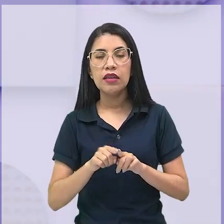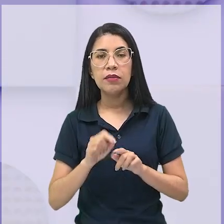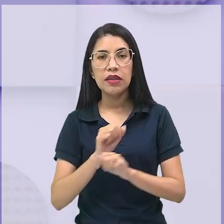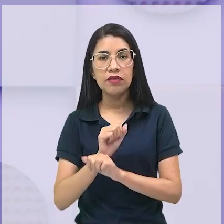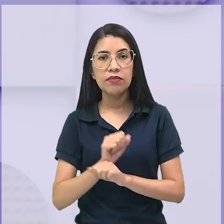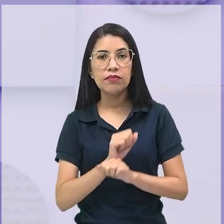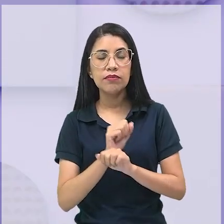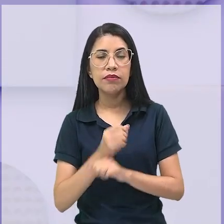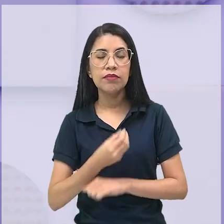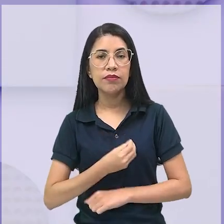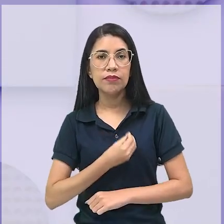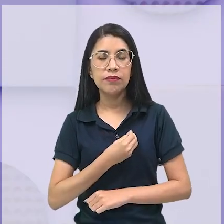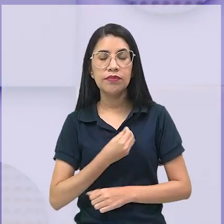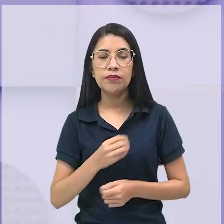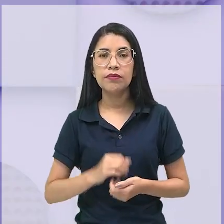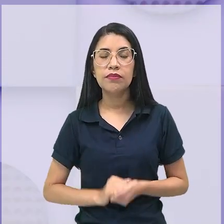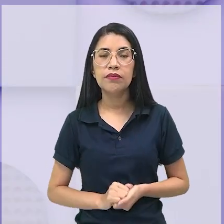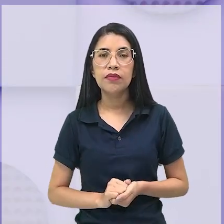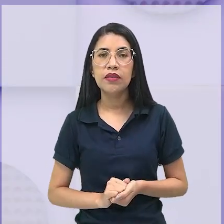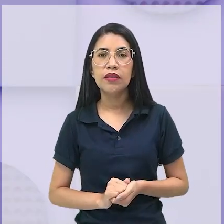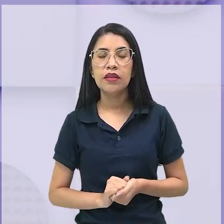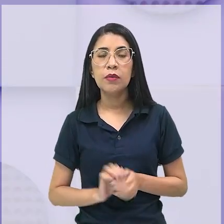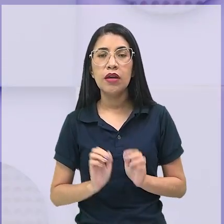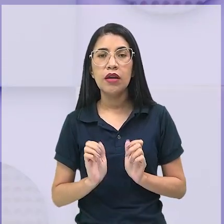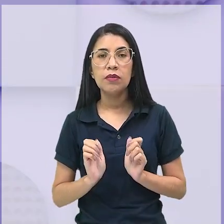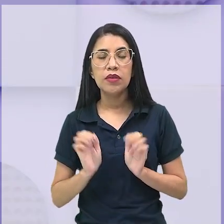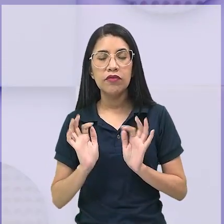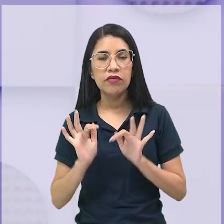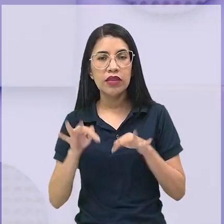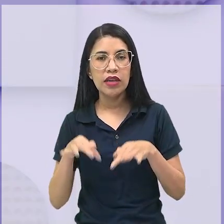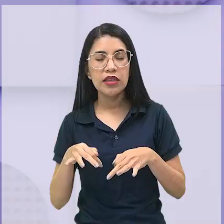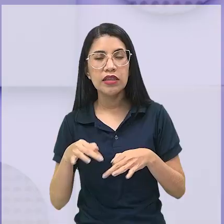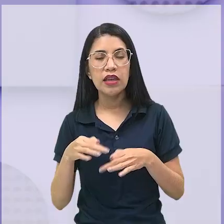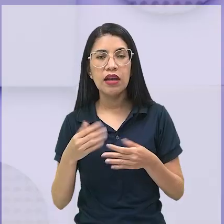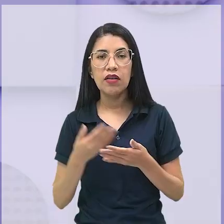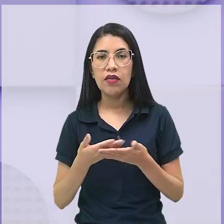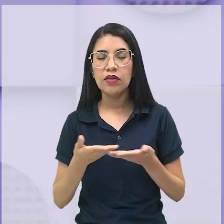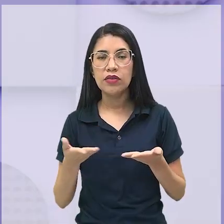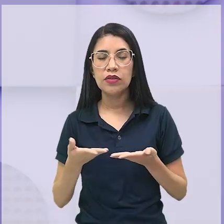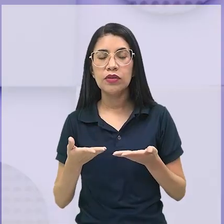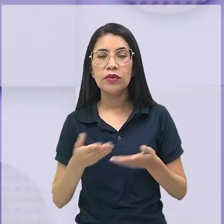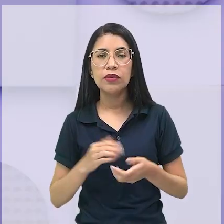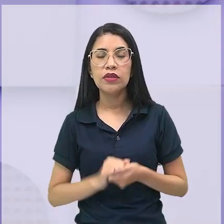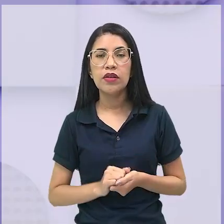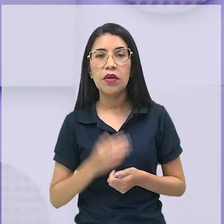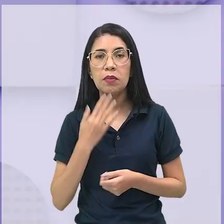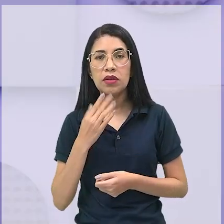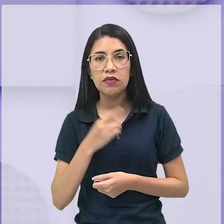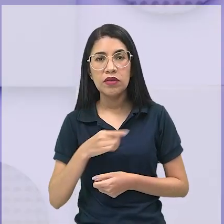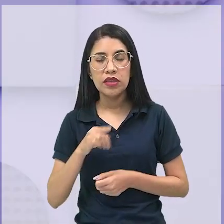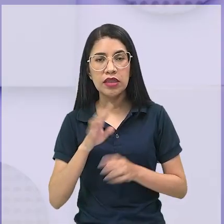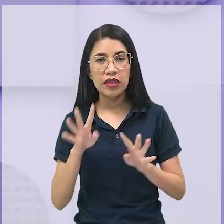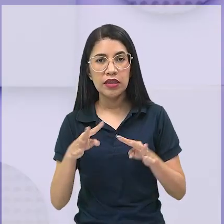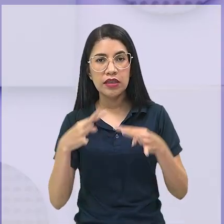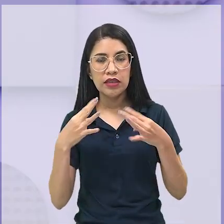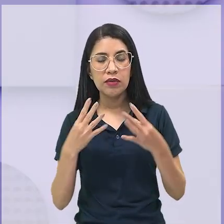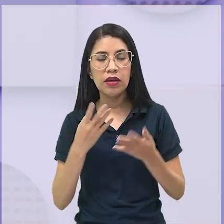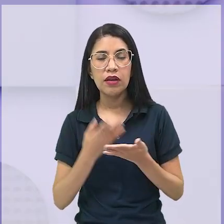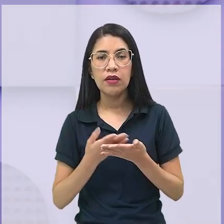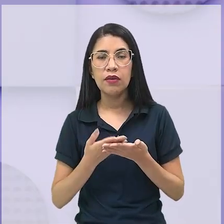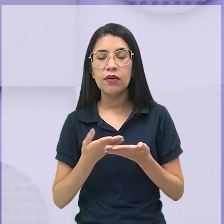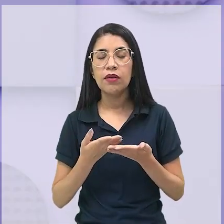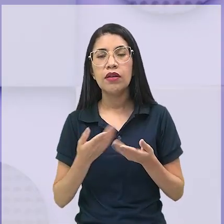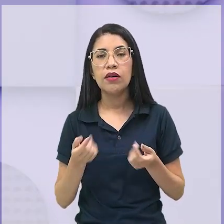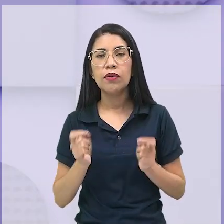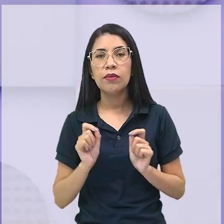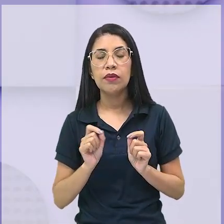da vida, né? Para terminar a reflexão de hoje, eu gostaria de pedir a sua atenção